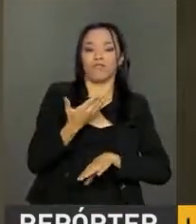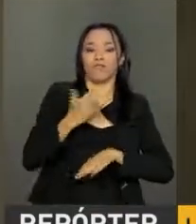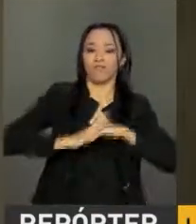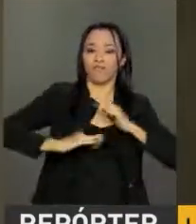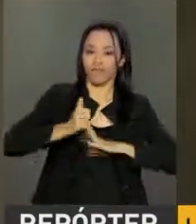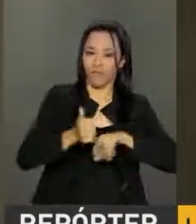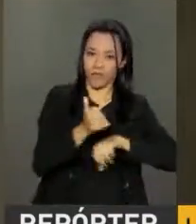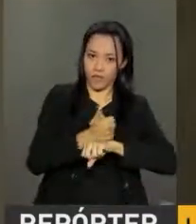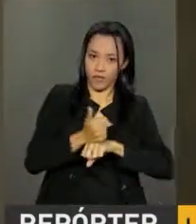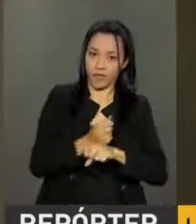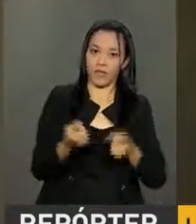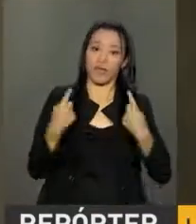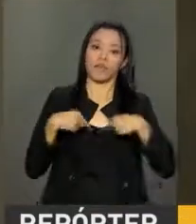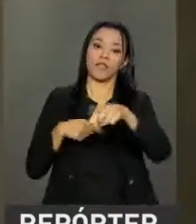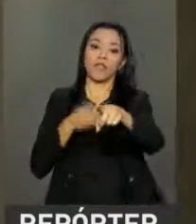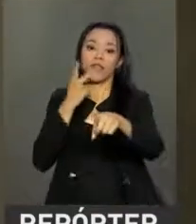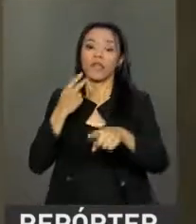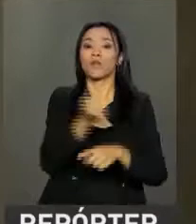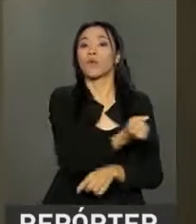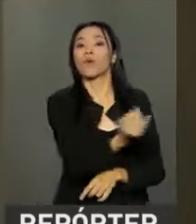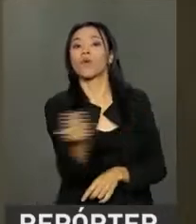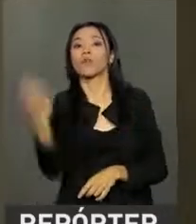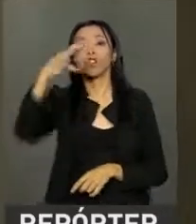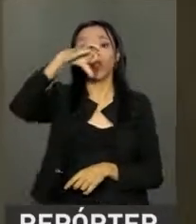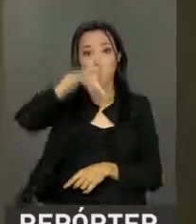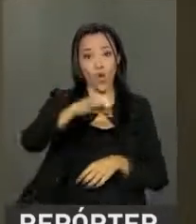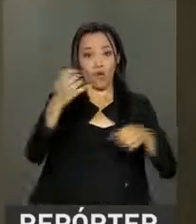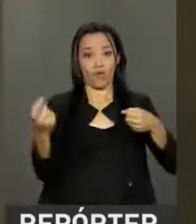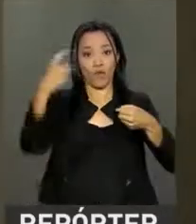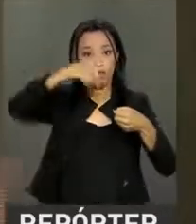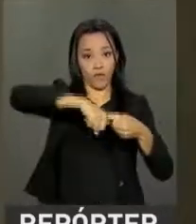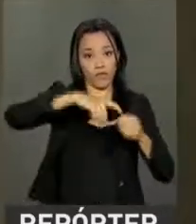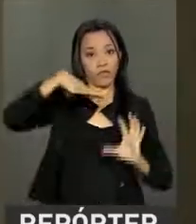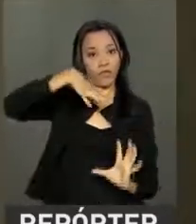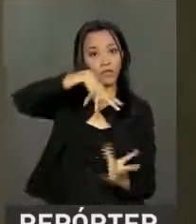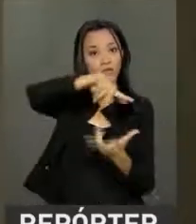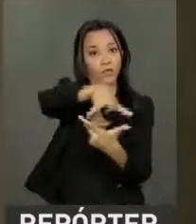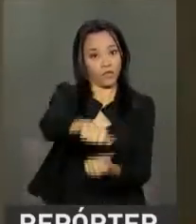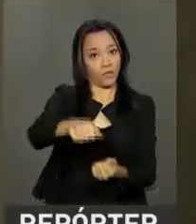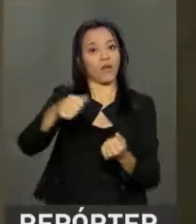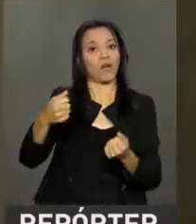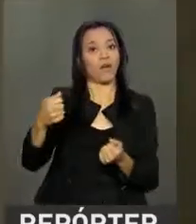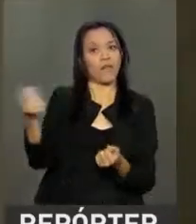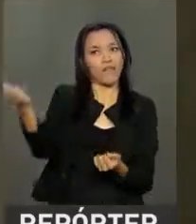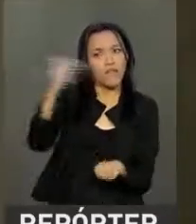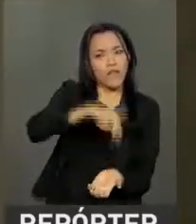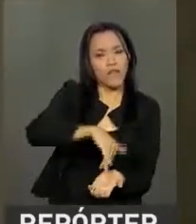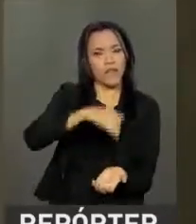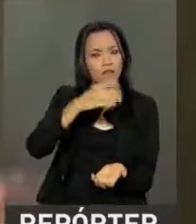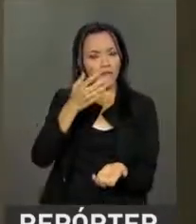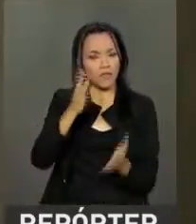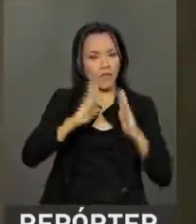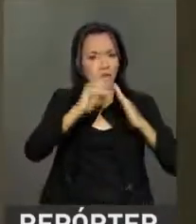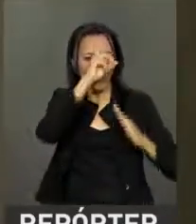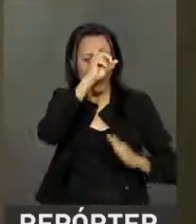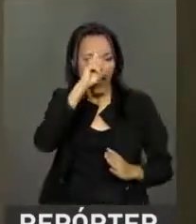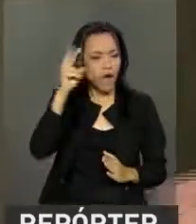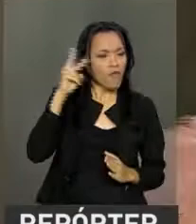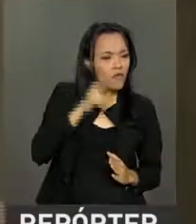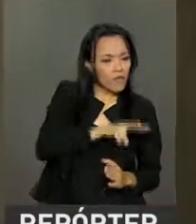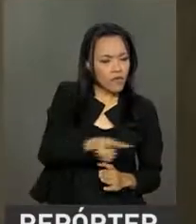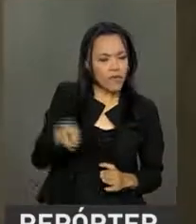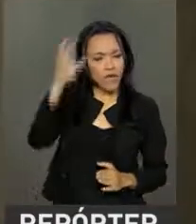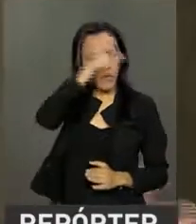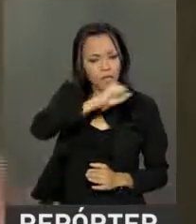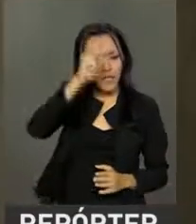atualmente nove convênios de cooperação internacional então estou vindo para cá para aprender com a gente profissionais